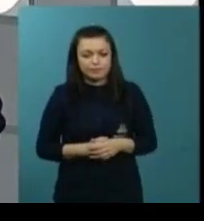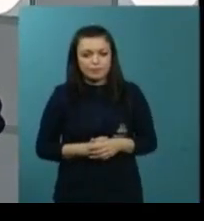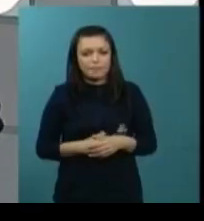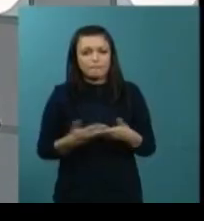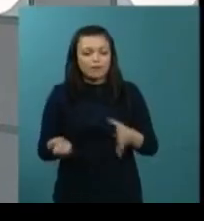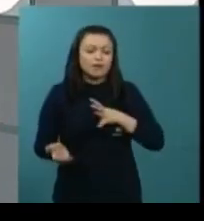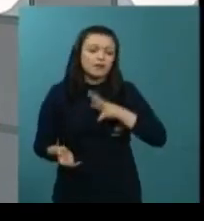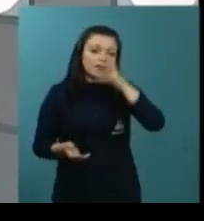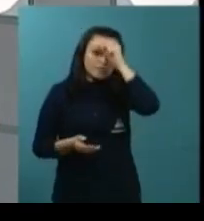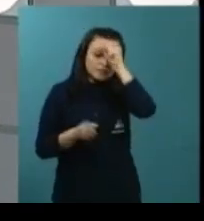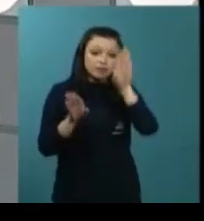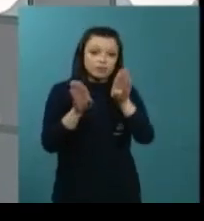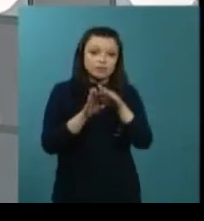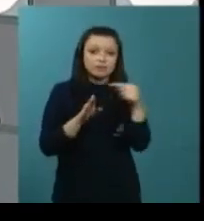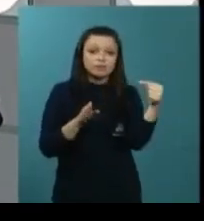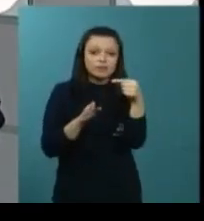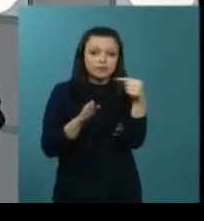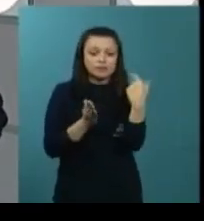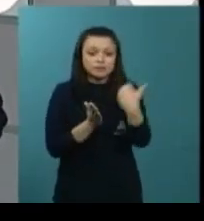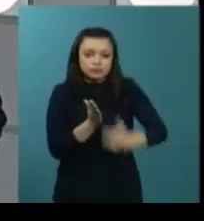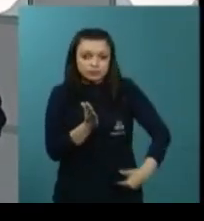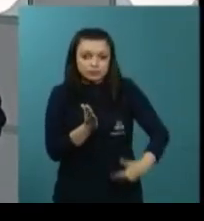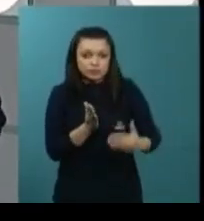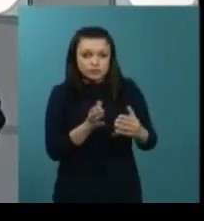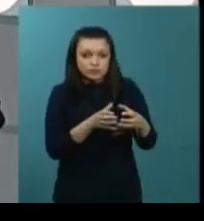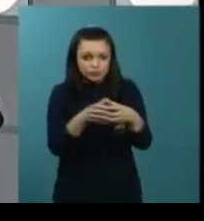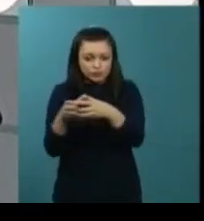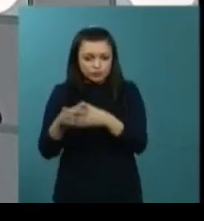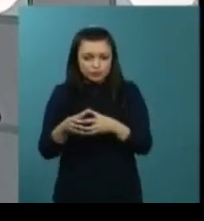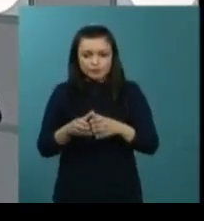Aprendemos então a subtrair conjuntos.